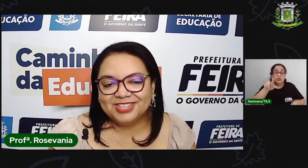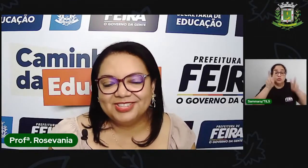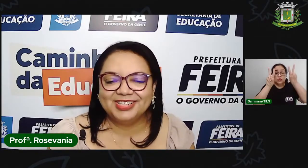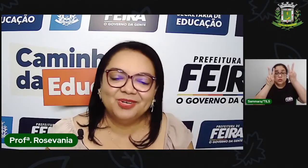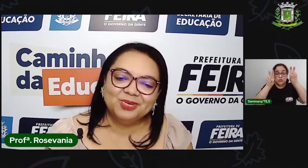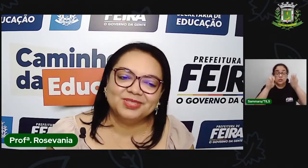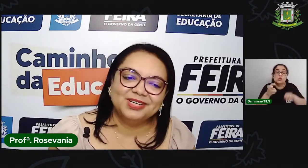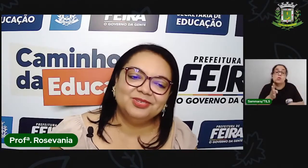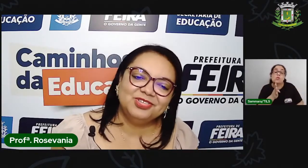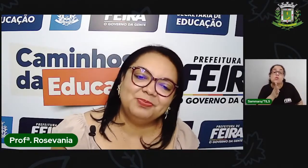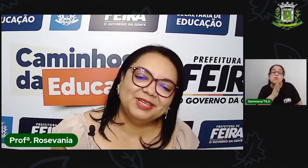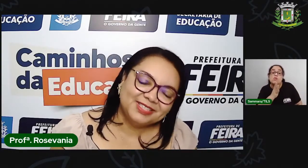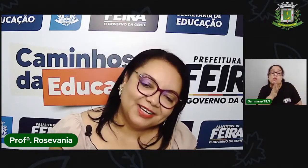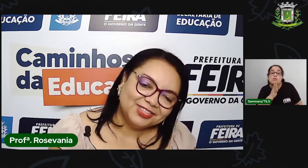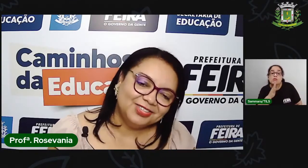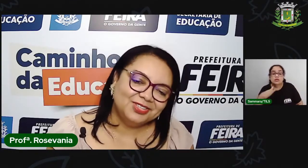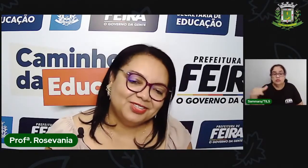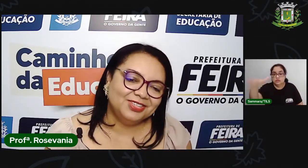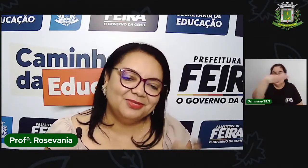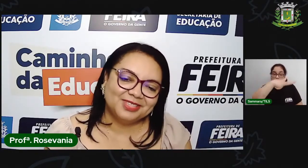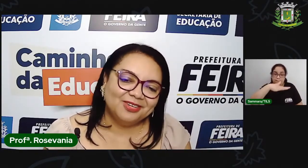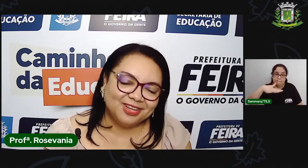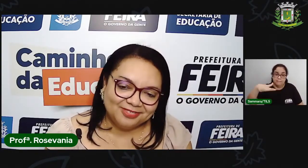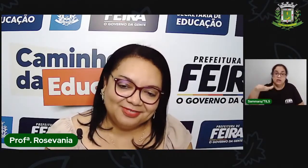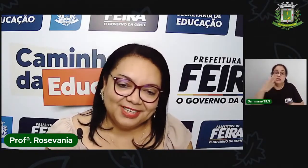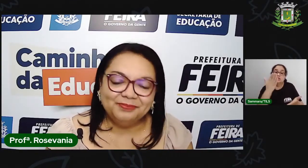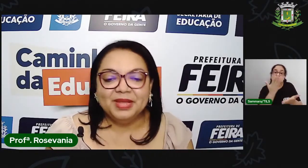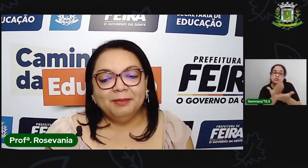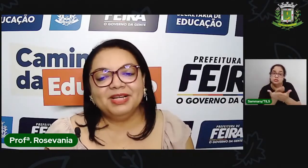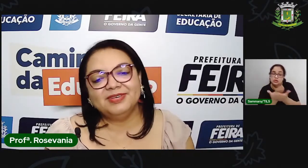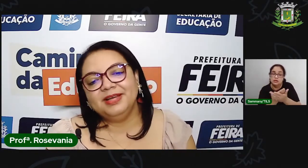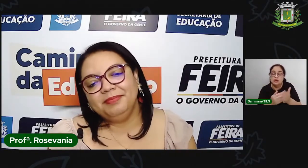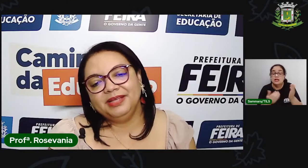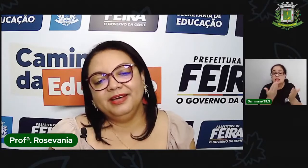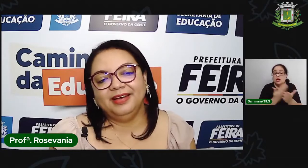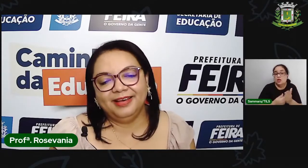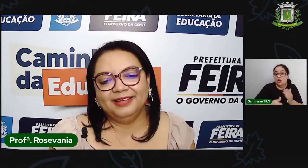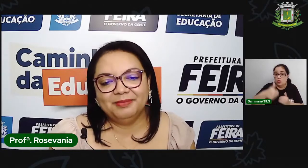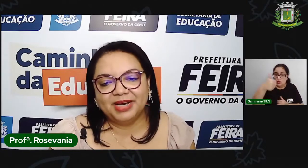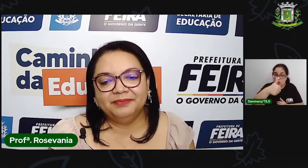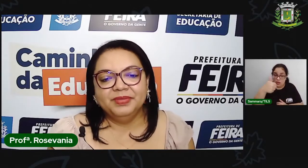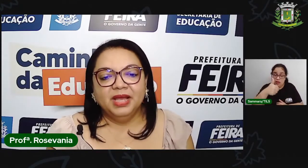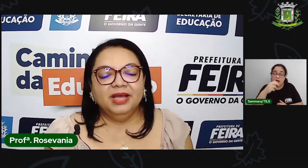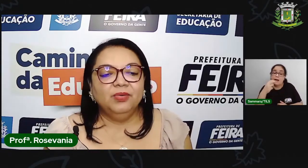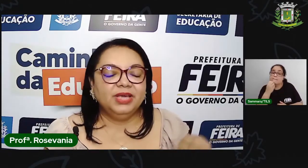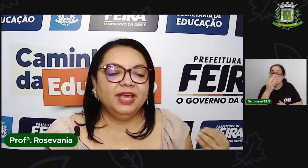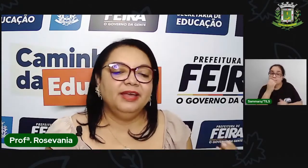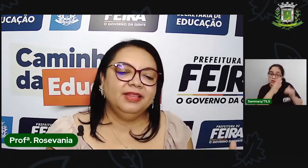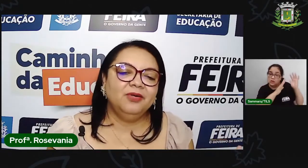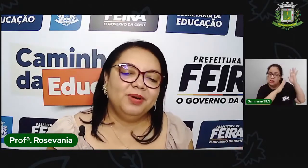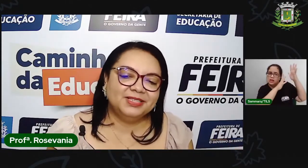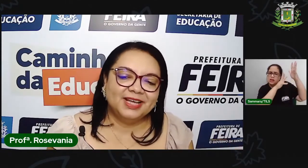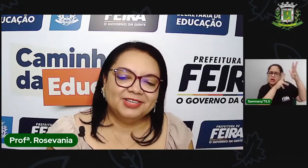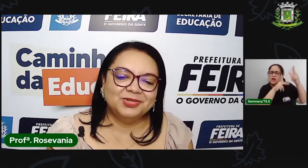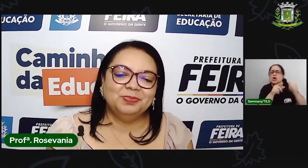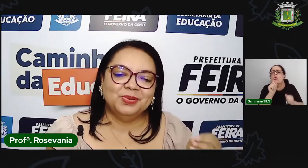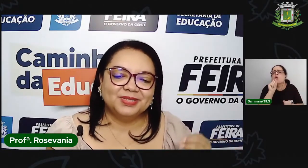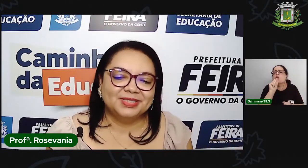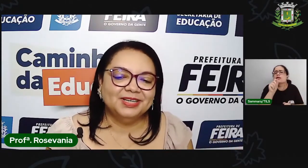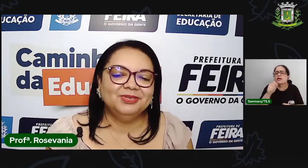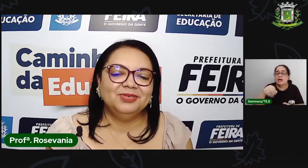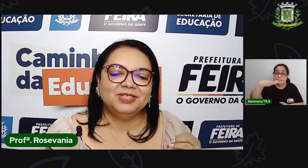da gente, que é o conceito de paisagem, que nós estudamos na aula 1, né? Mas vale a pena relembrar. O que é, então,